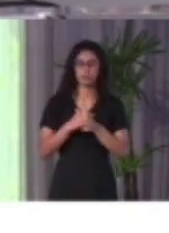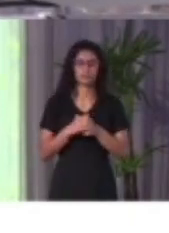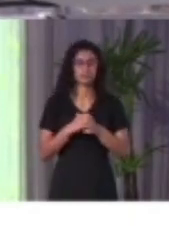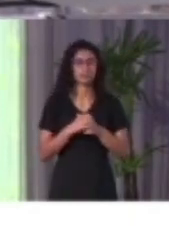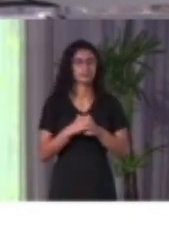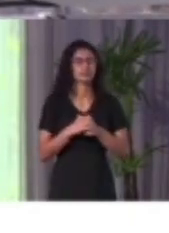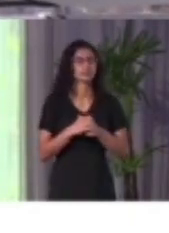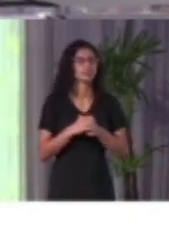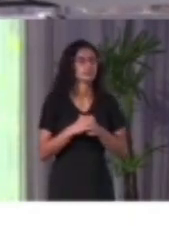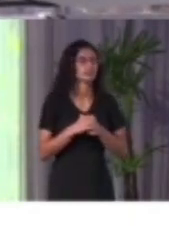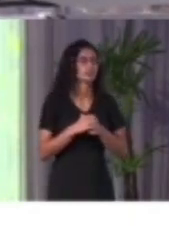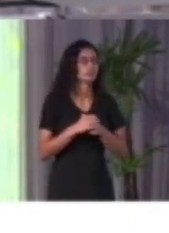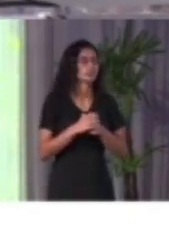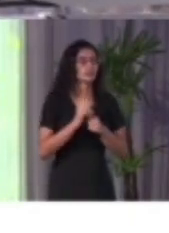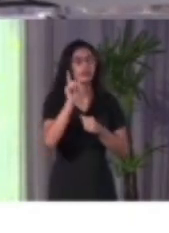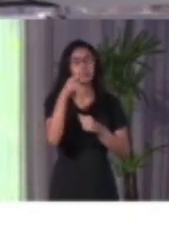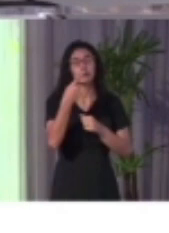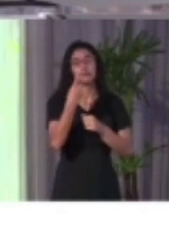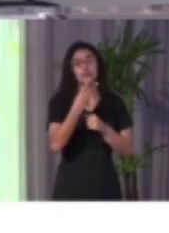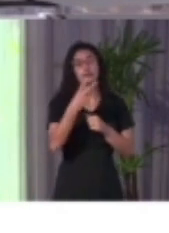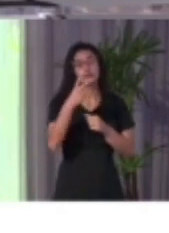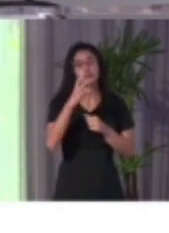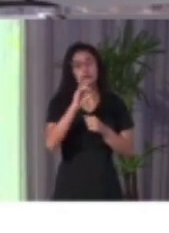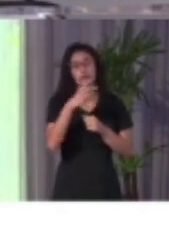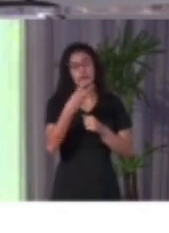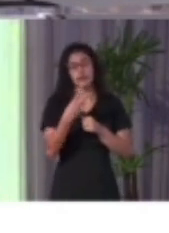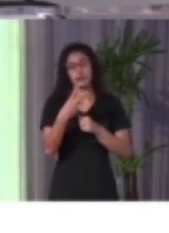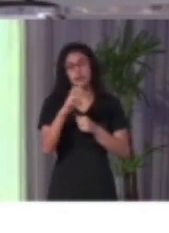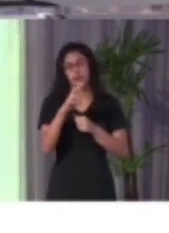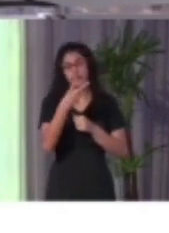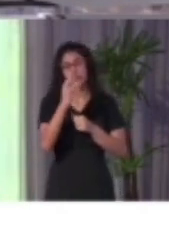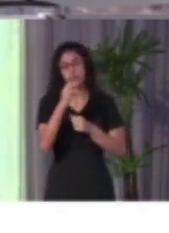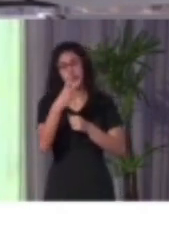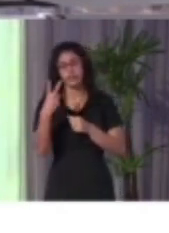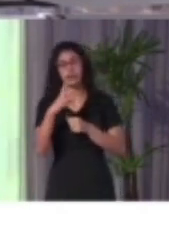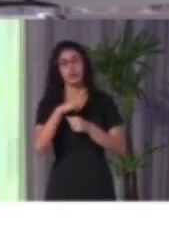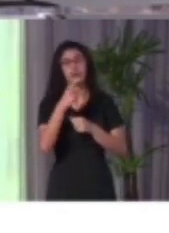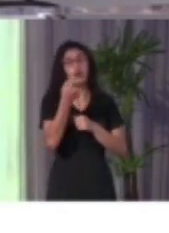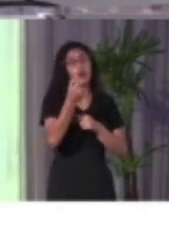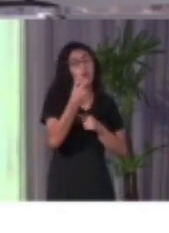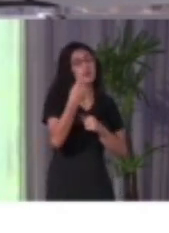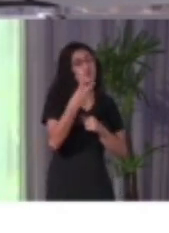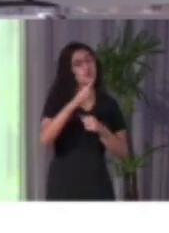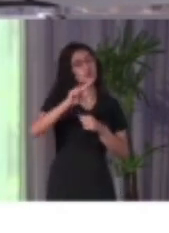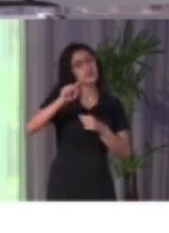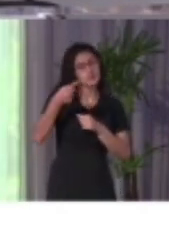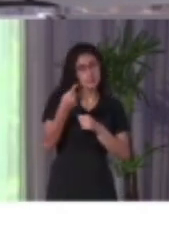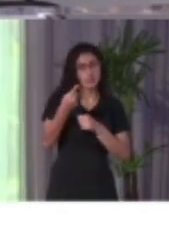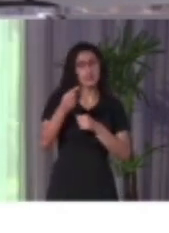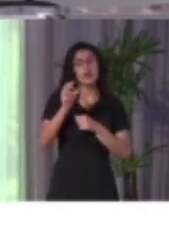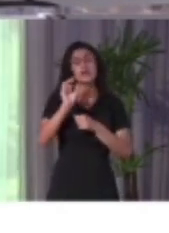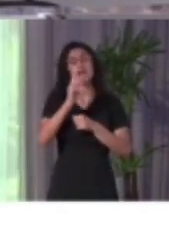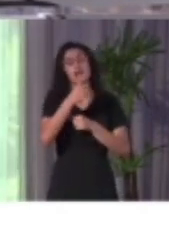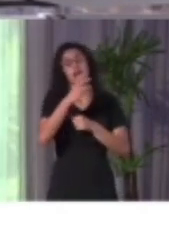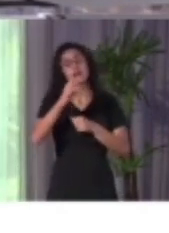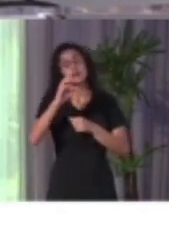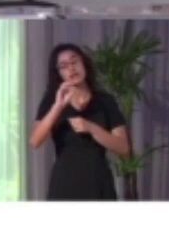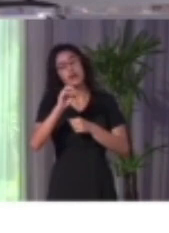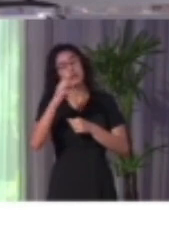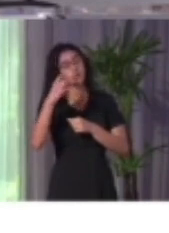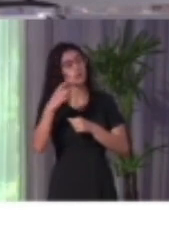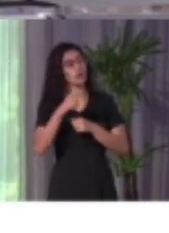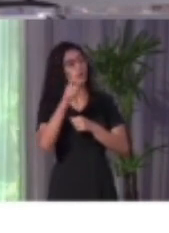em avaliação. Na CP 05 de 22, do Tesacaftor e Ivacaftor, quase 2.000 contribuições, sendo 101